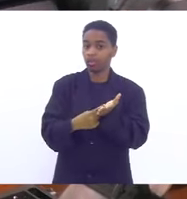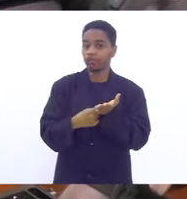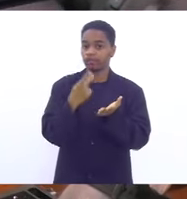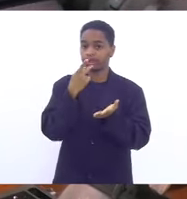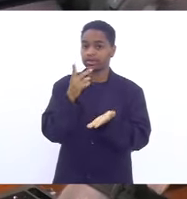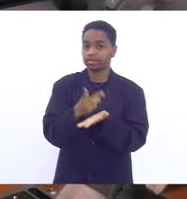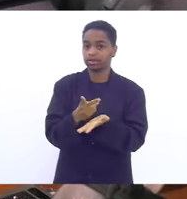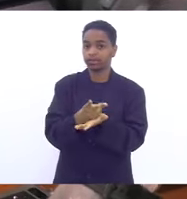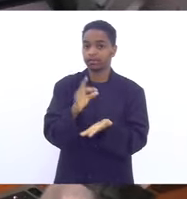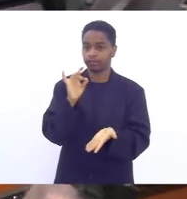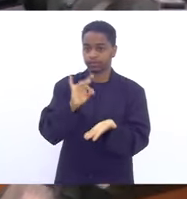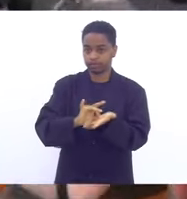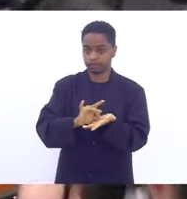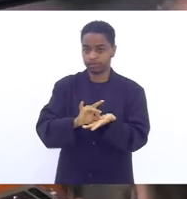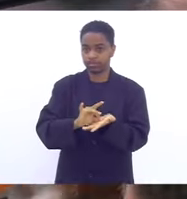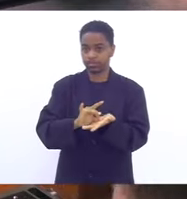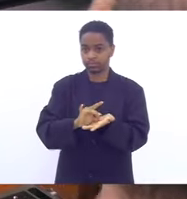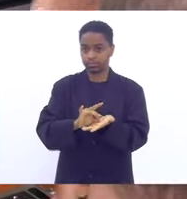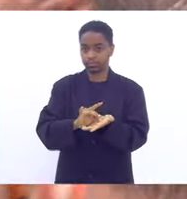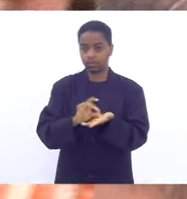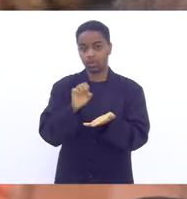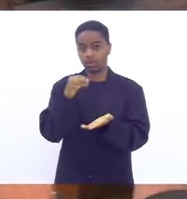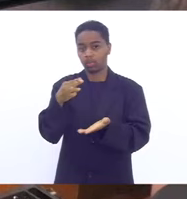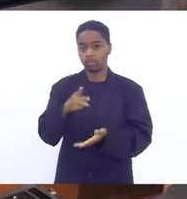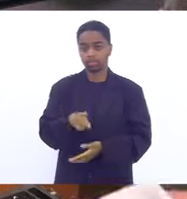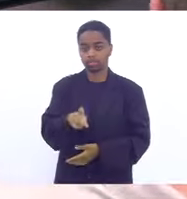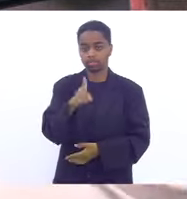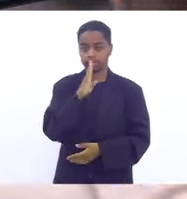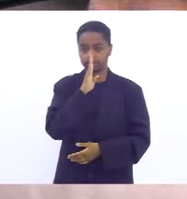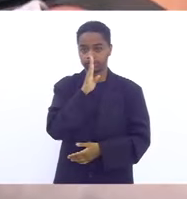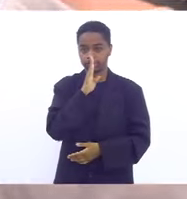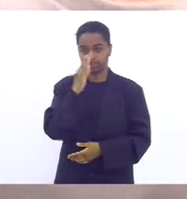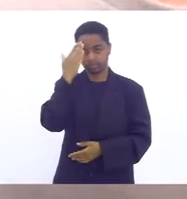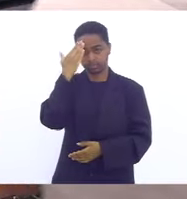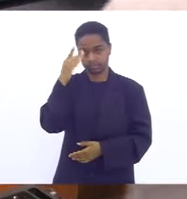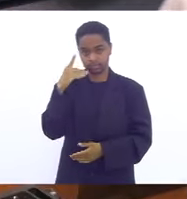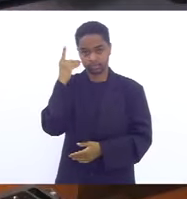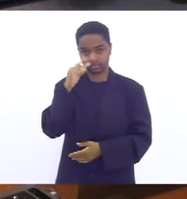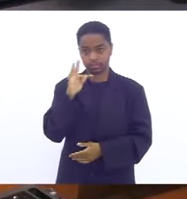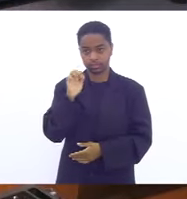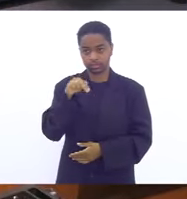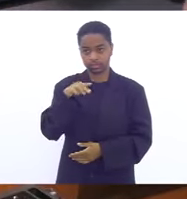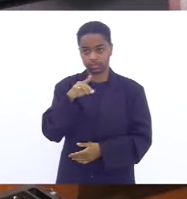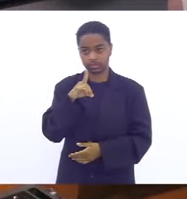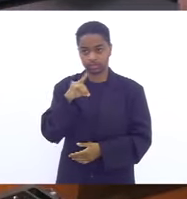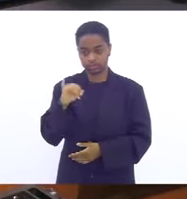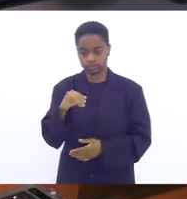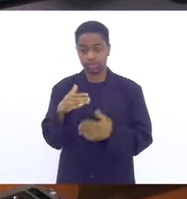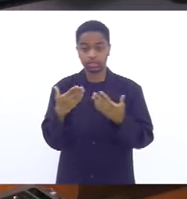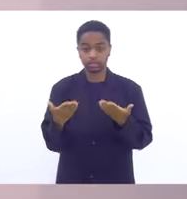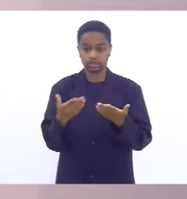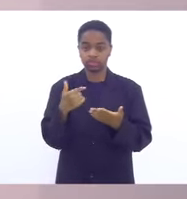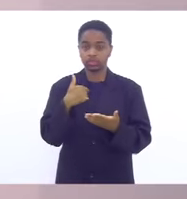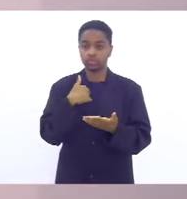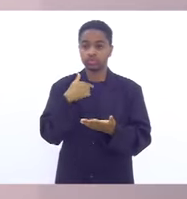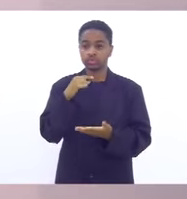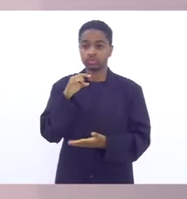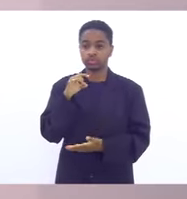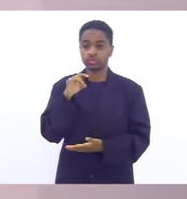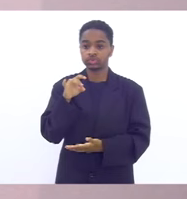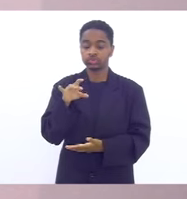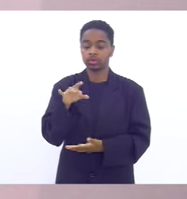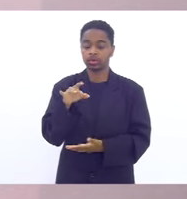falar a verdade ou permanecer em silêncio. Obrigado, deputado Tandy. Só para... Assim, a gente sabe que a